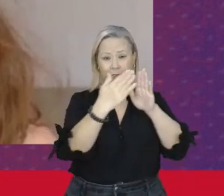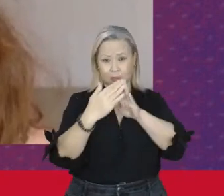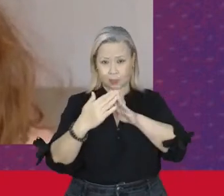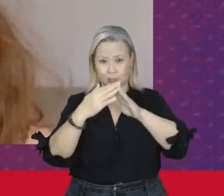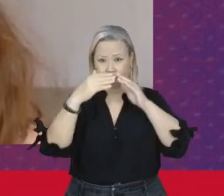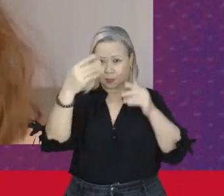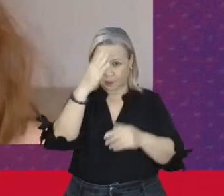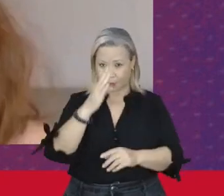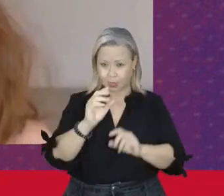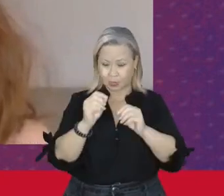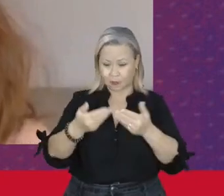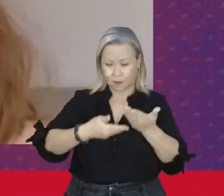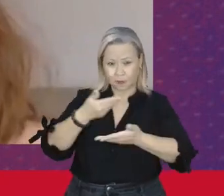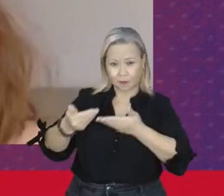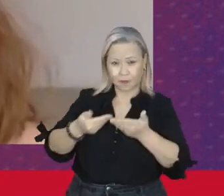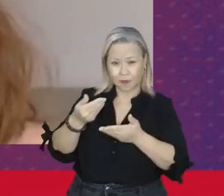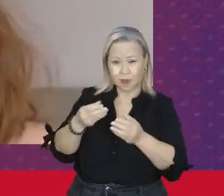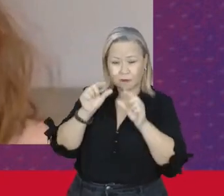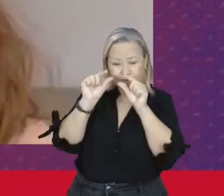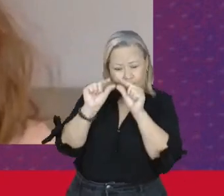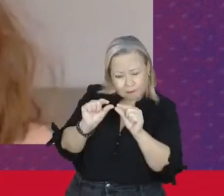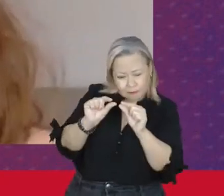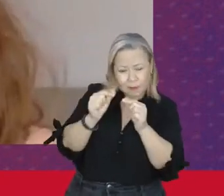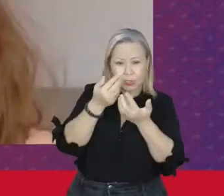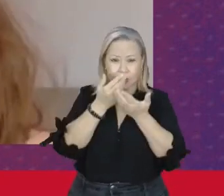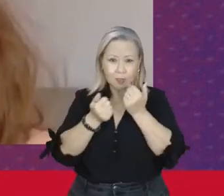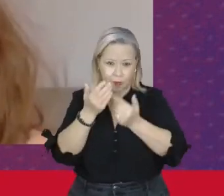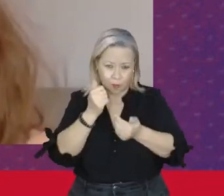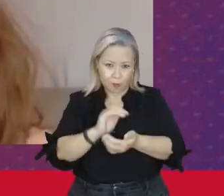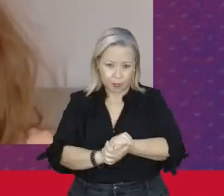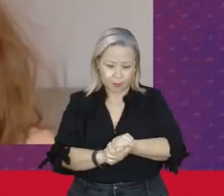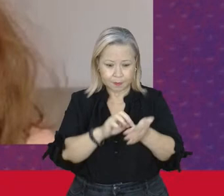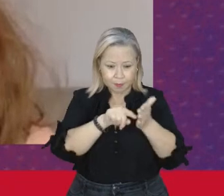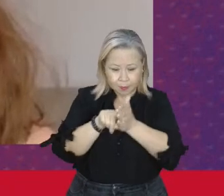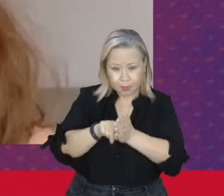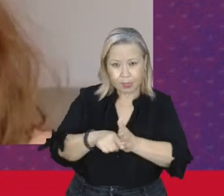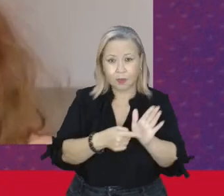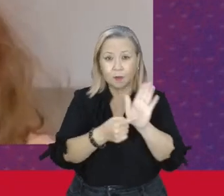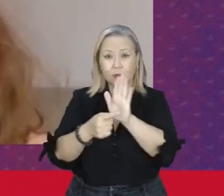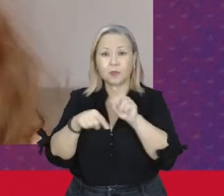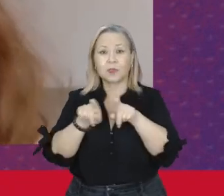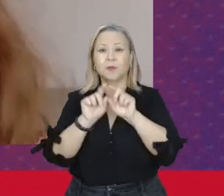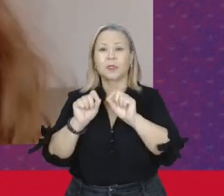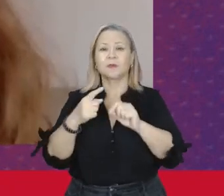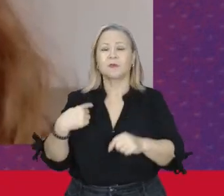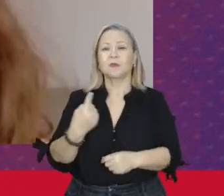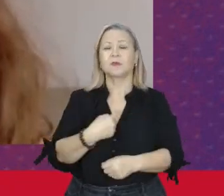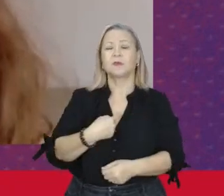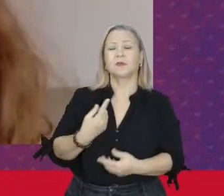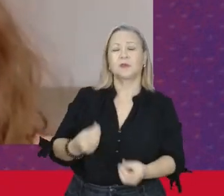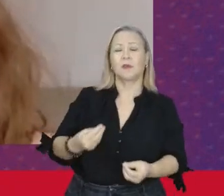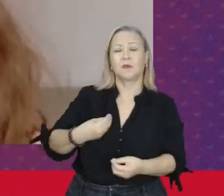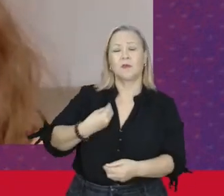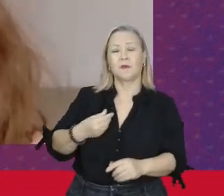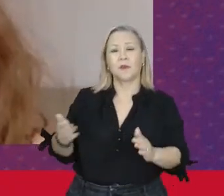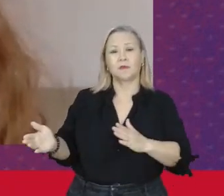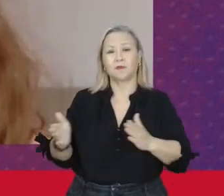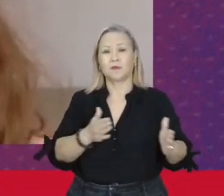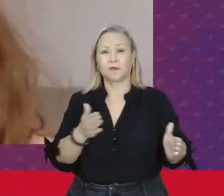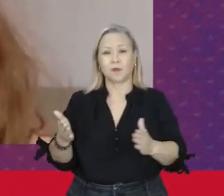brasileiros convivendo com a insegurança alimentar. Essa pesquisa mostrou também que a gente vive um aumento da fome de